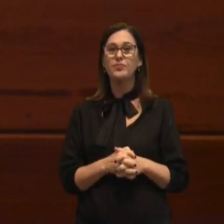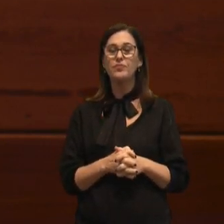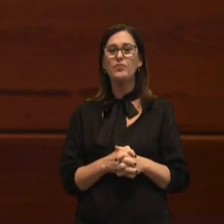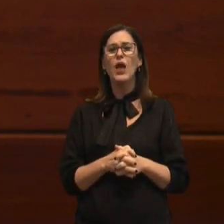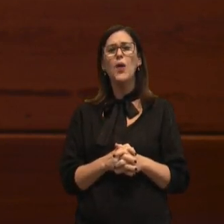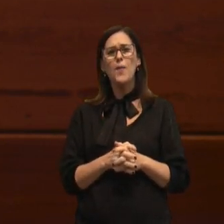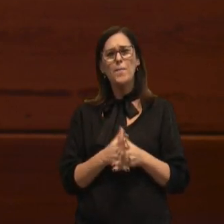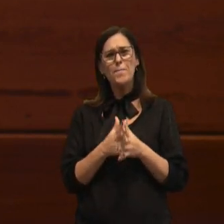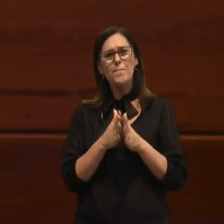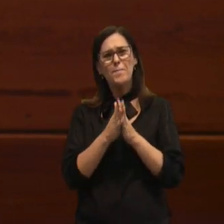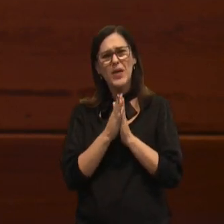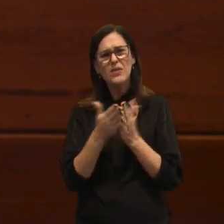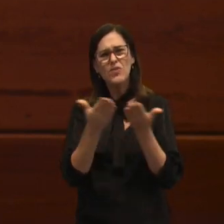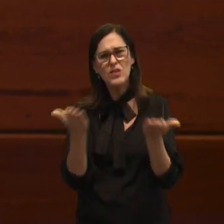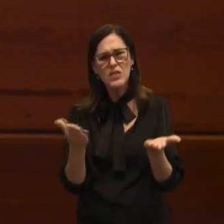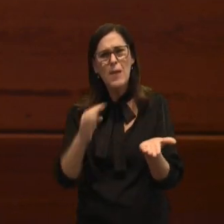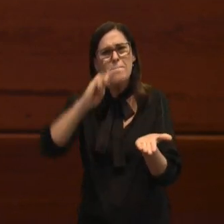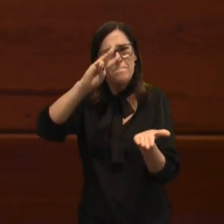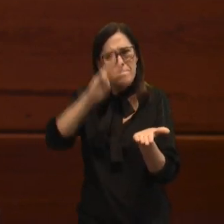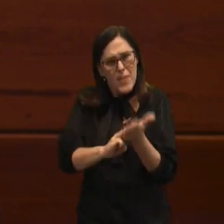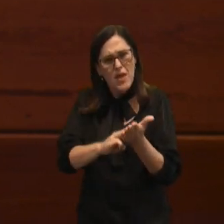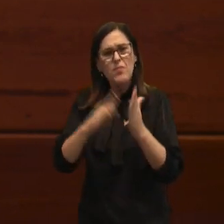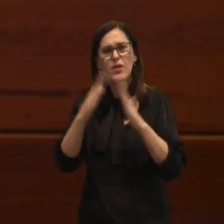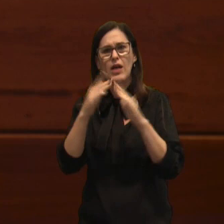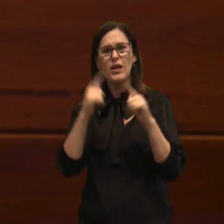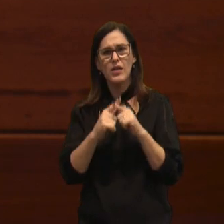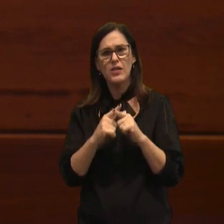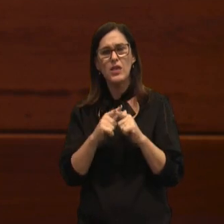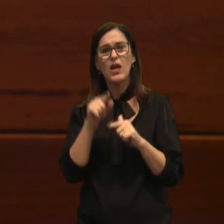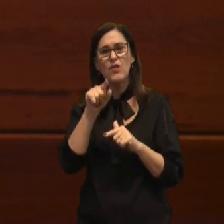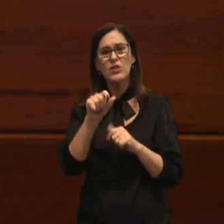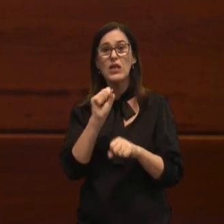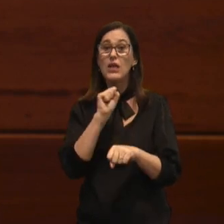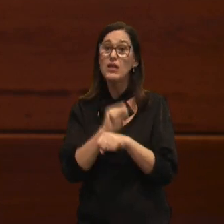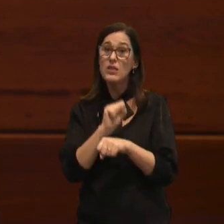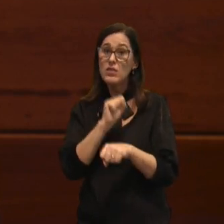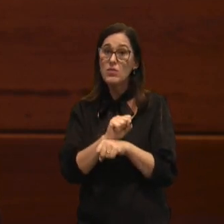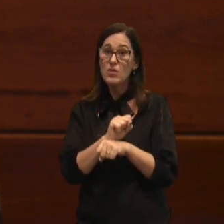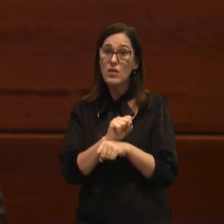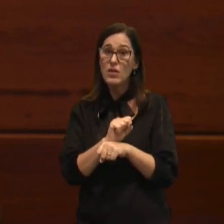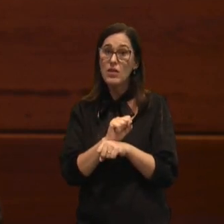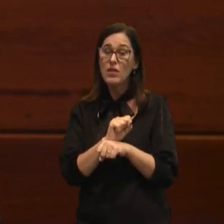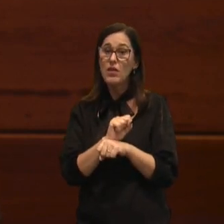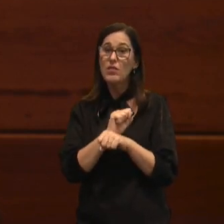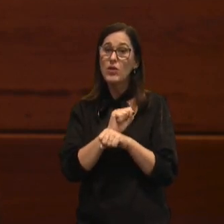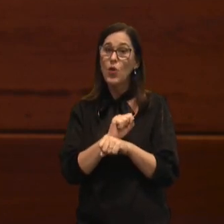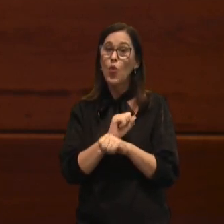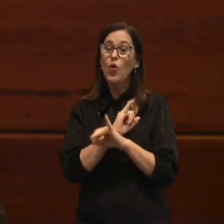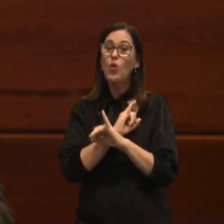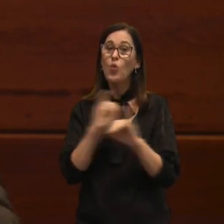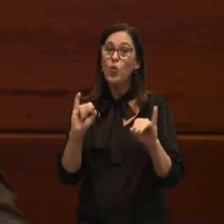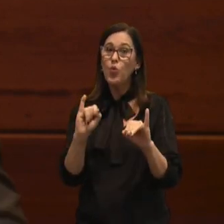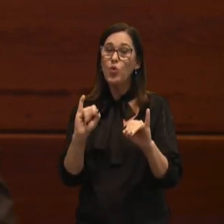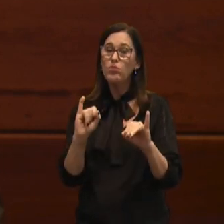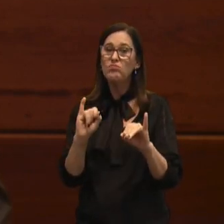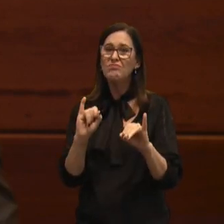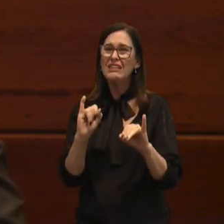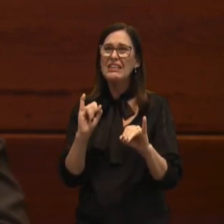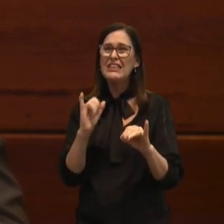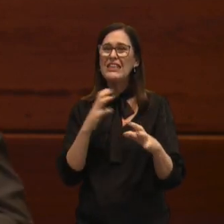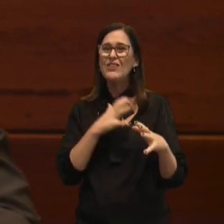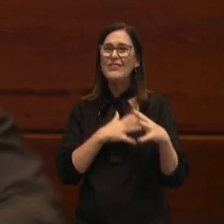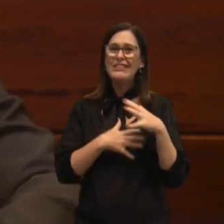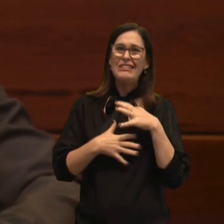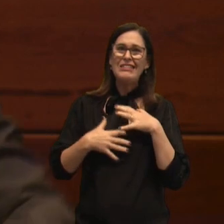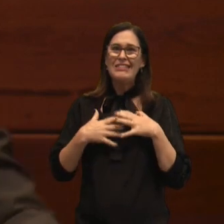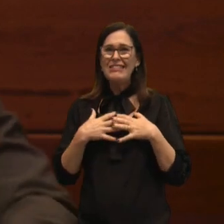peço a você, especialmente membro desta igreja, para que você aguarde qualquer deliberação. Eu sei que pode gerar uma